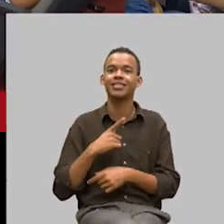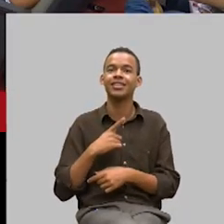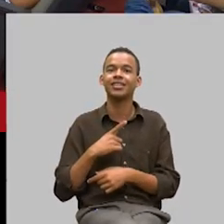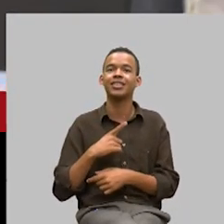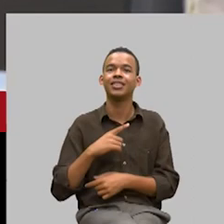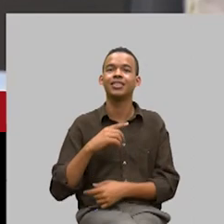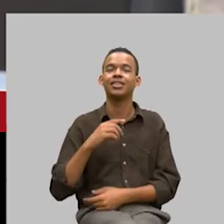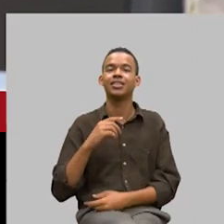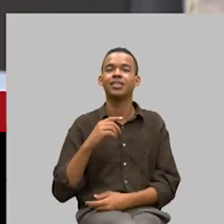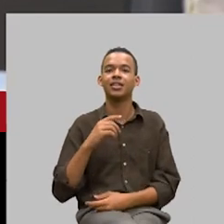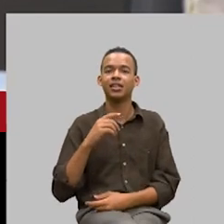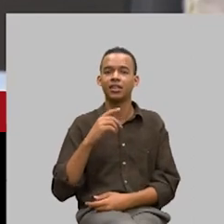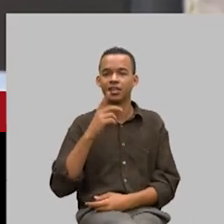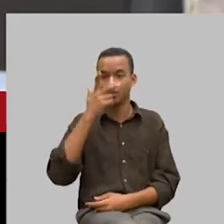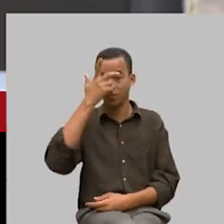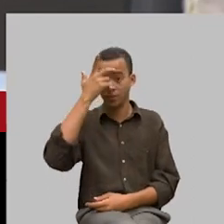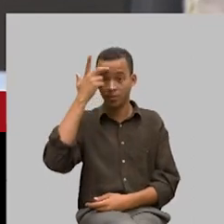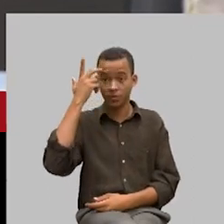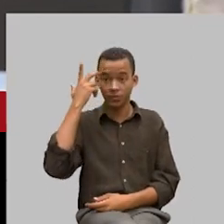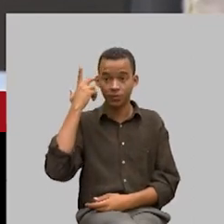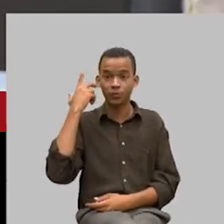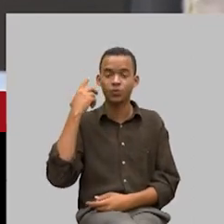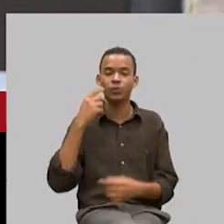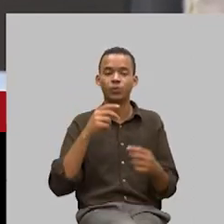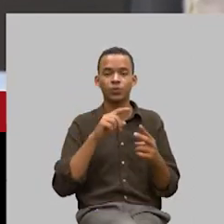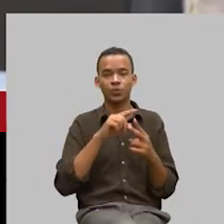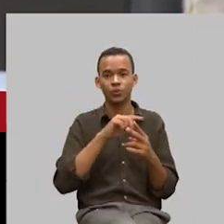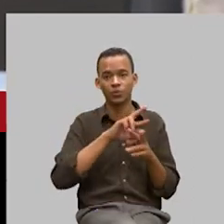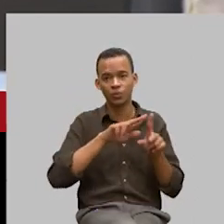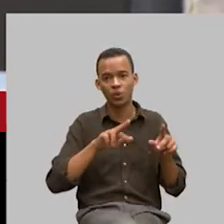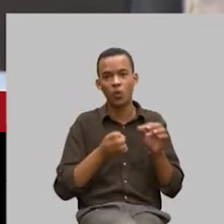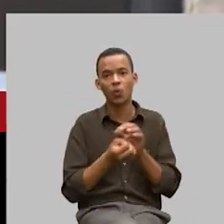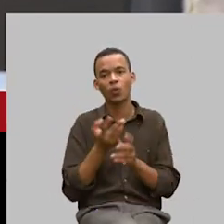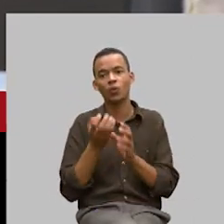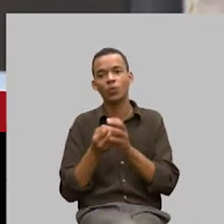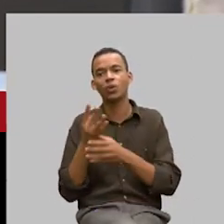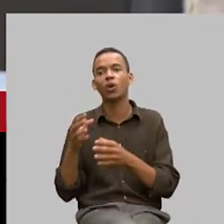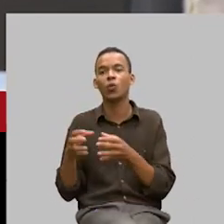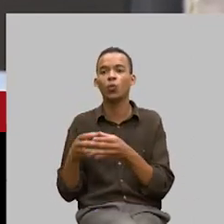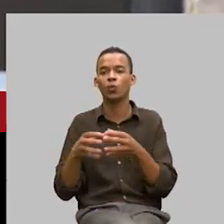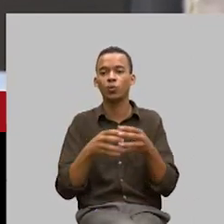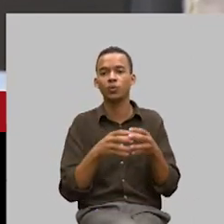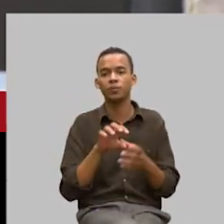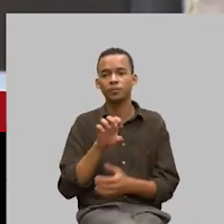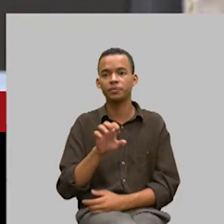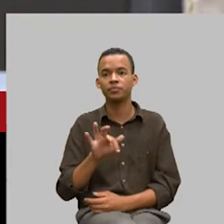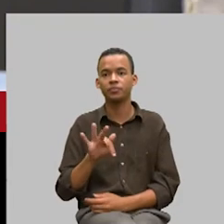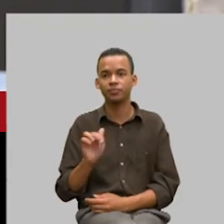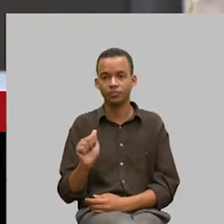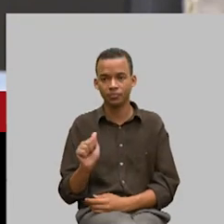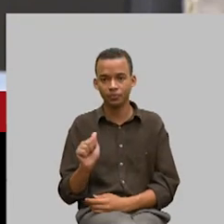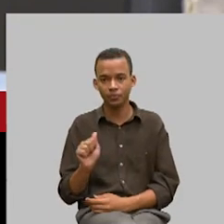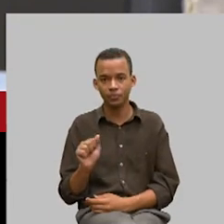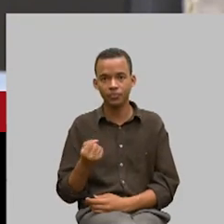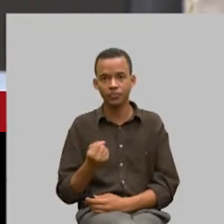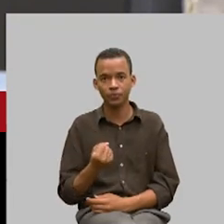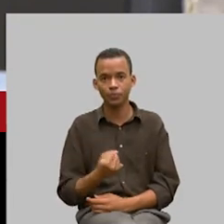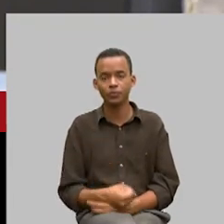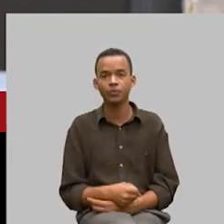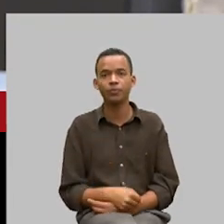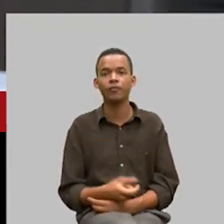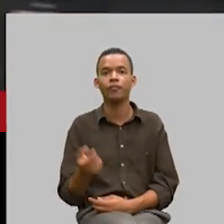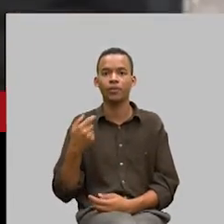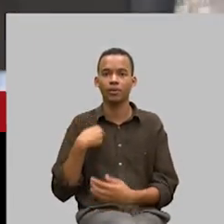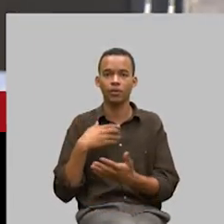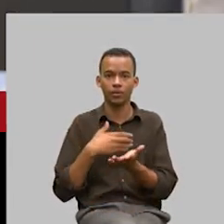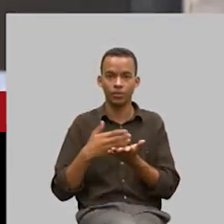groteiro essa Efa e eu sei que é experiência de todas as efas então eu né iniciando isso numa numa fala de